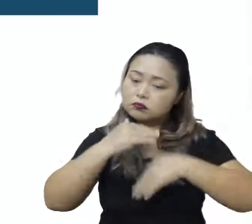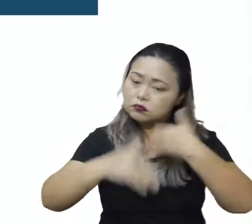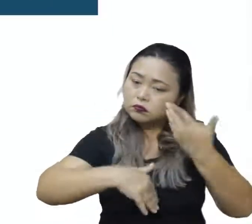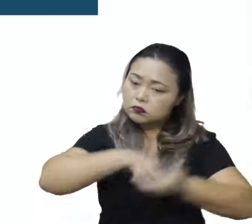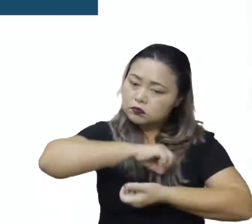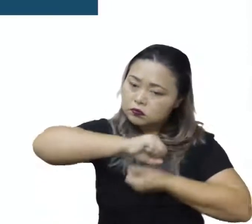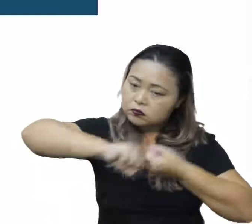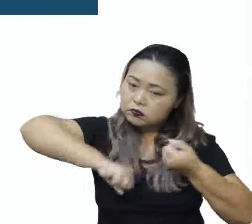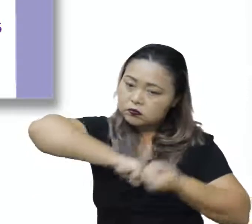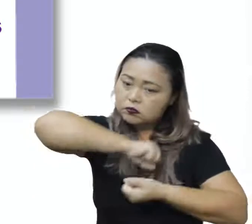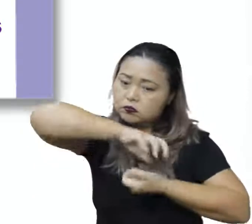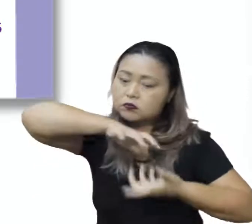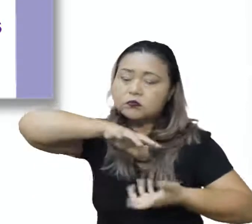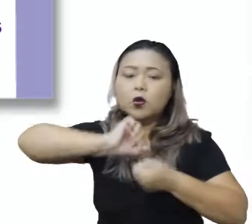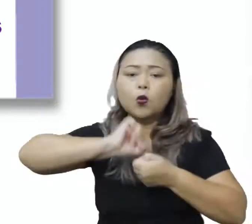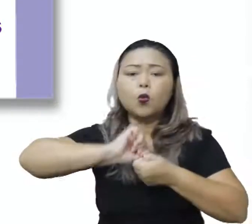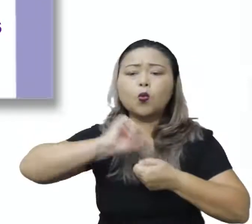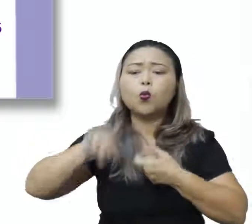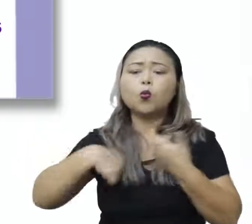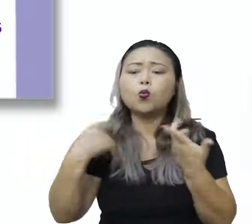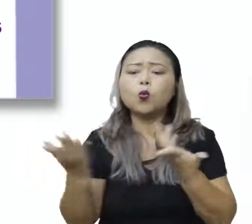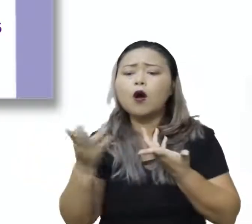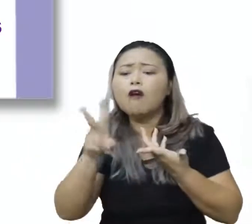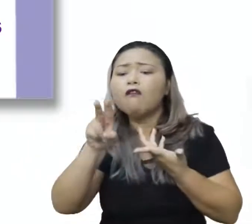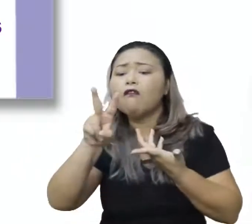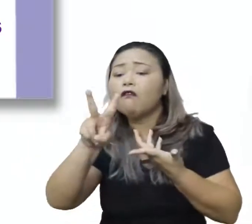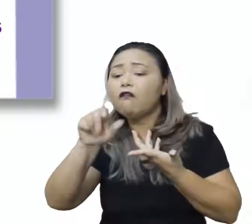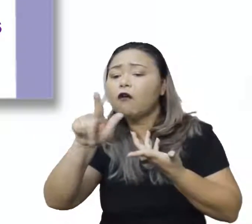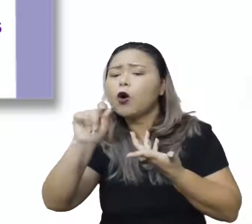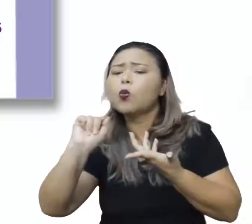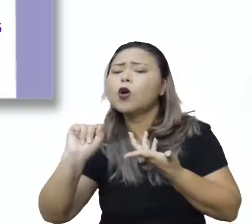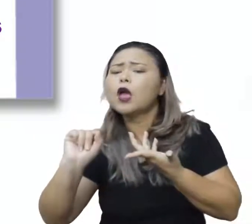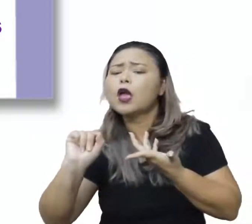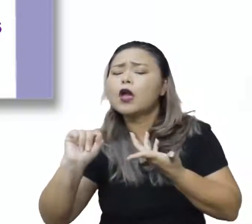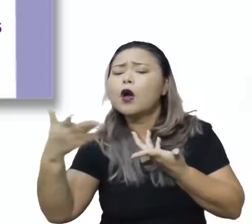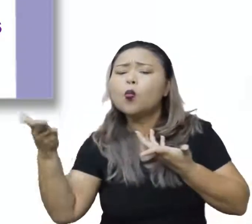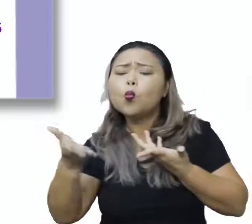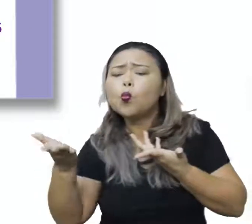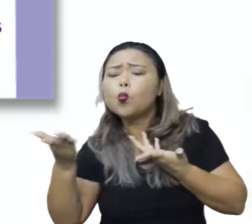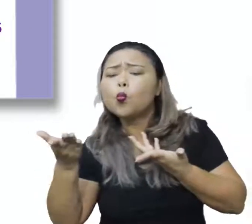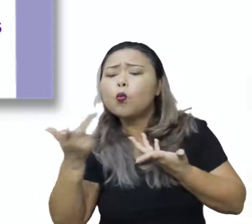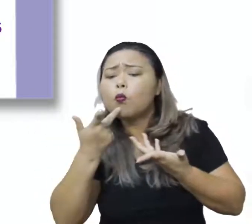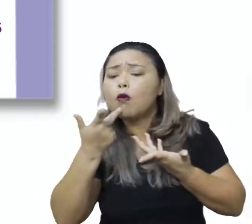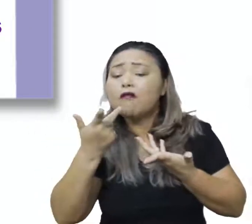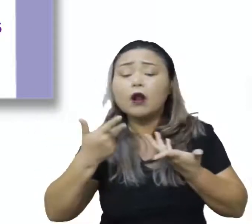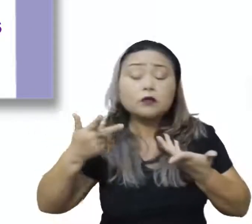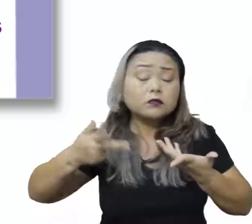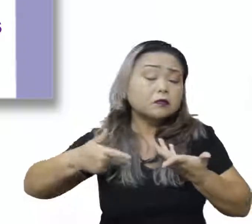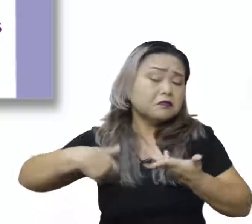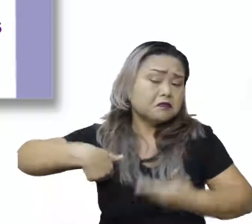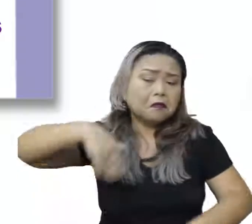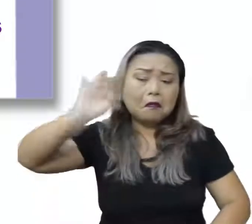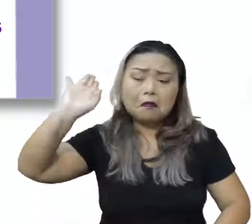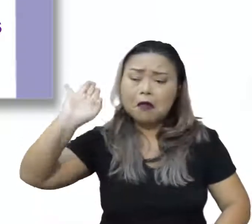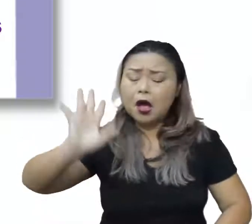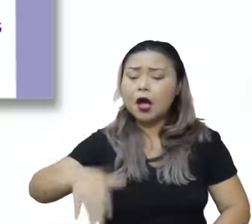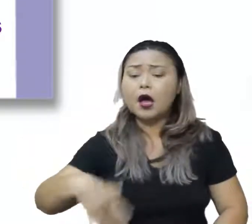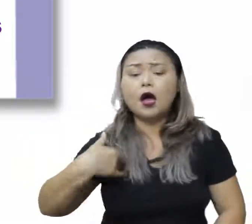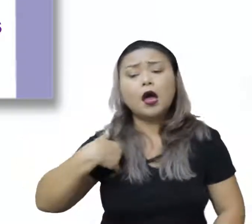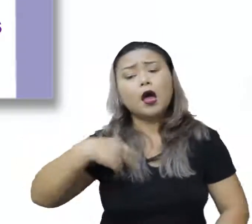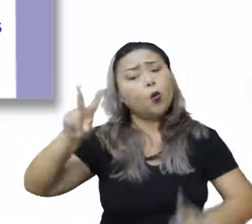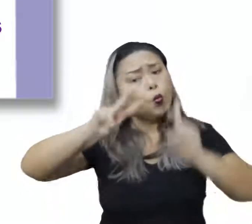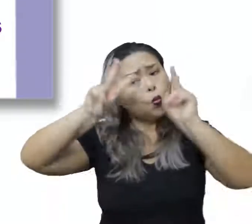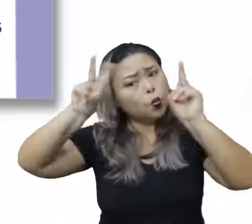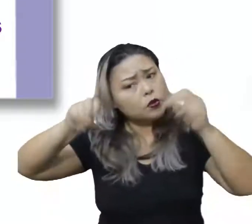Muito em voga. Professor, o que é voga? Está muito atual. Está sendo falado demais. É um assunto atual,